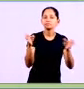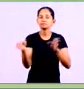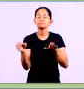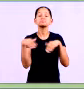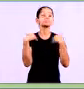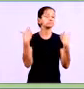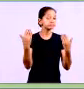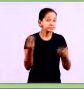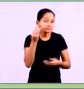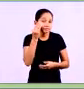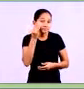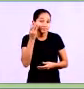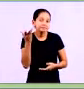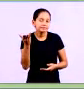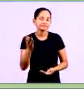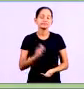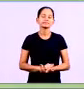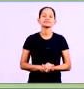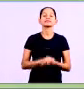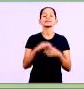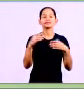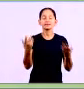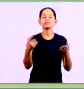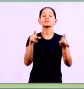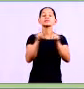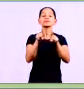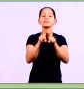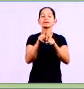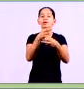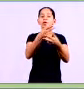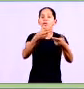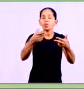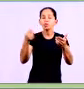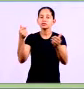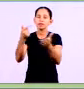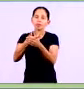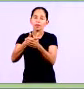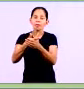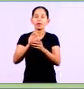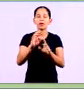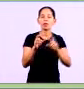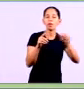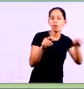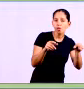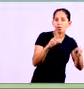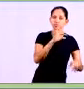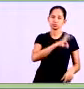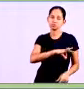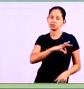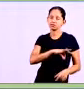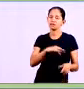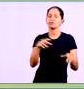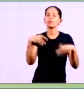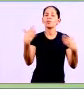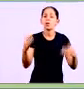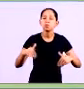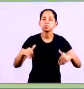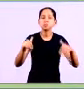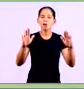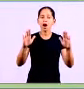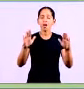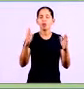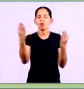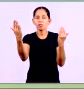nosso país? Compra de mercadoria ou produto ou renda, salário? Qual